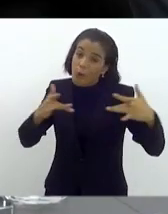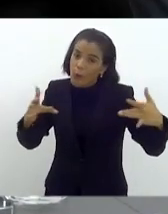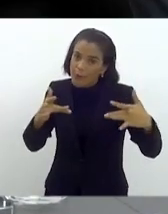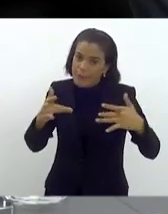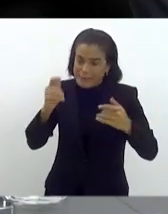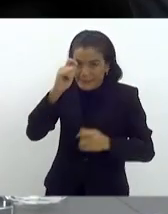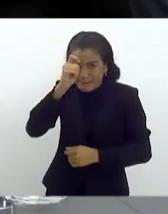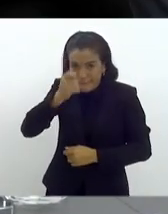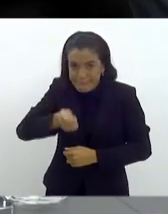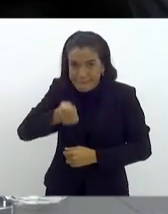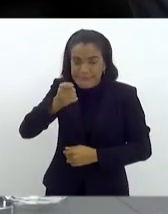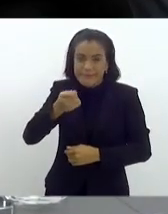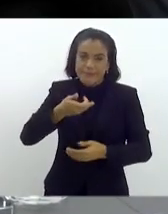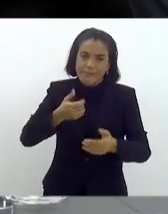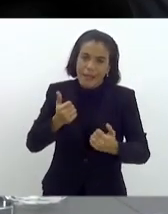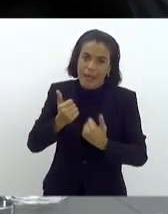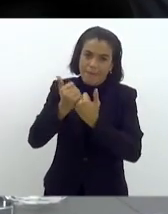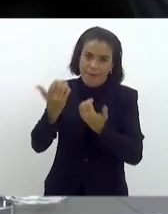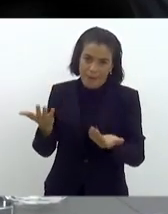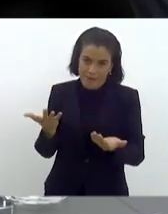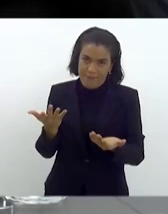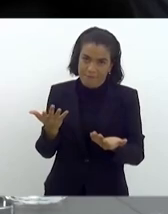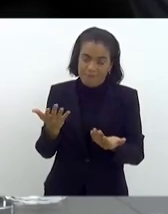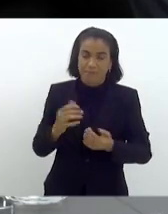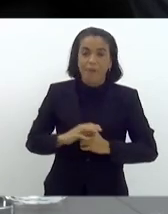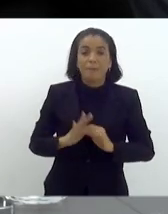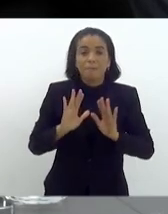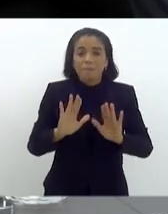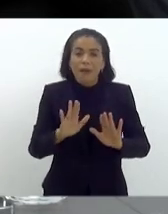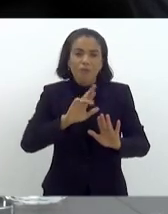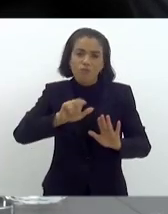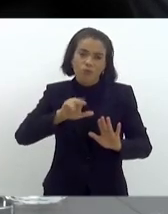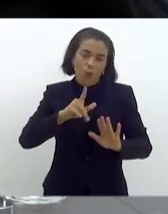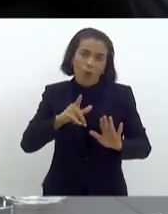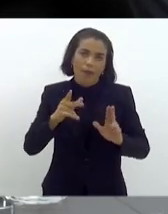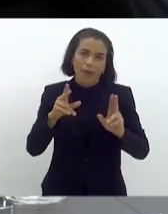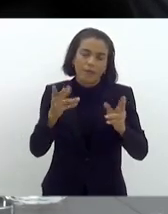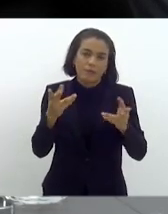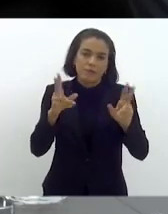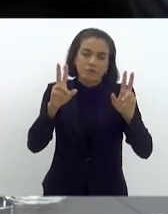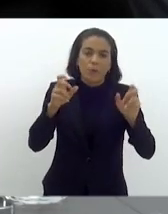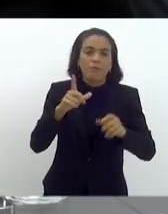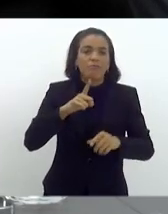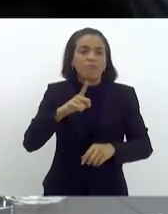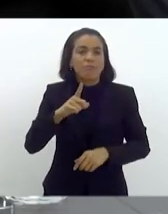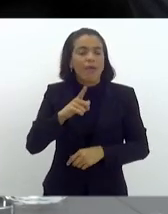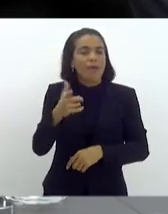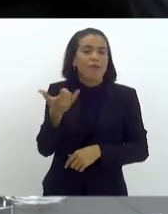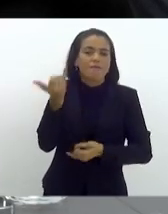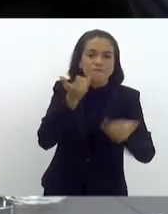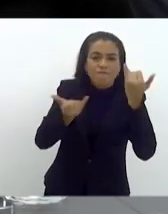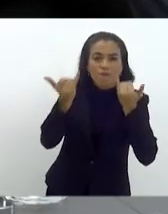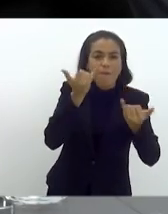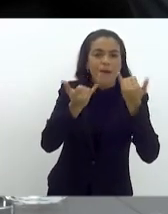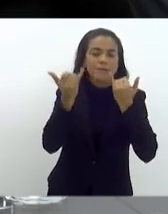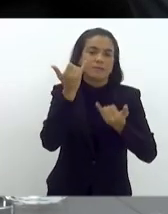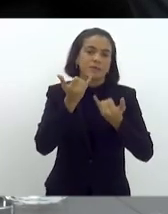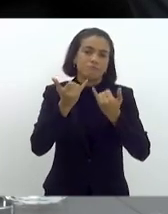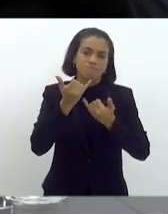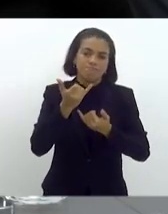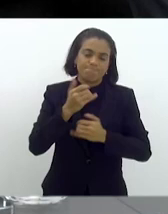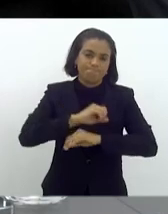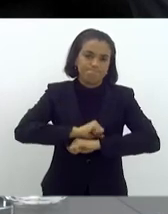favor de nos apoiar né em termos de colaboração mas não em termos de se ter um acesso amplo e efetivo esses dados